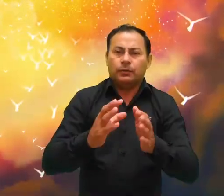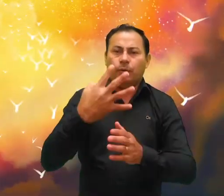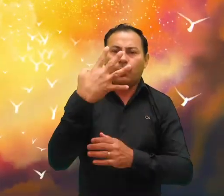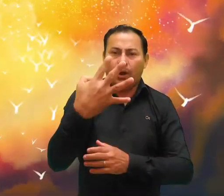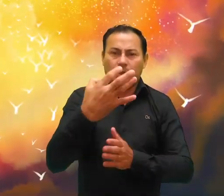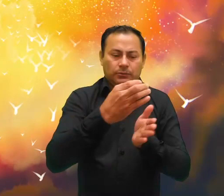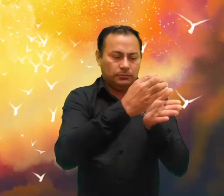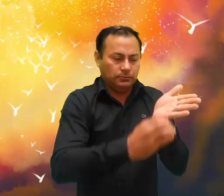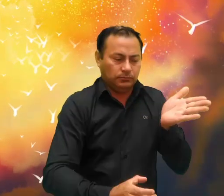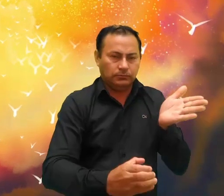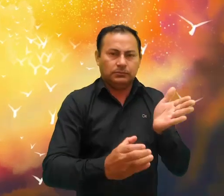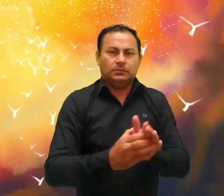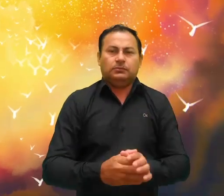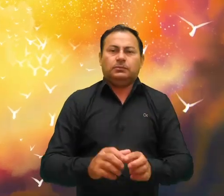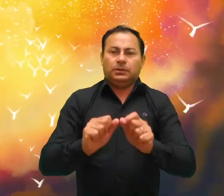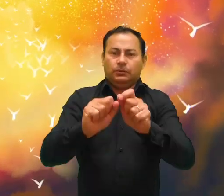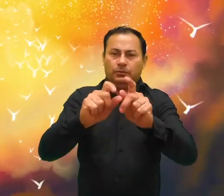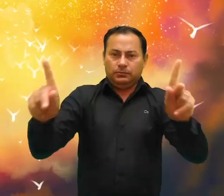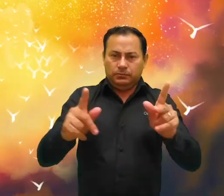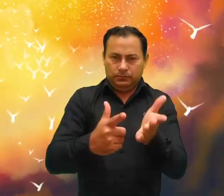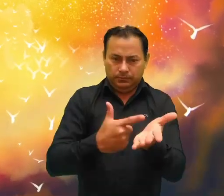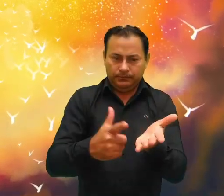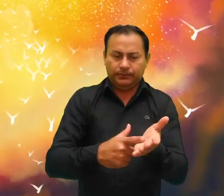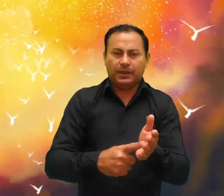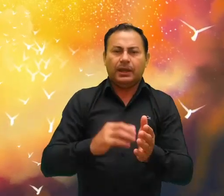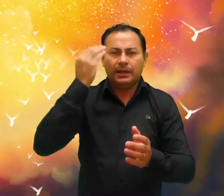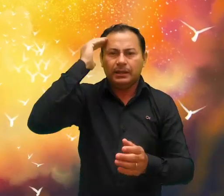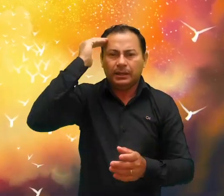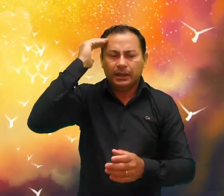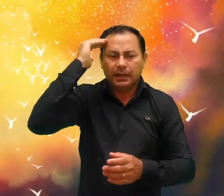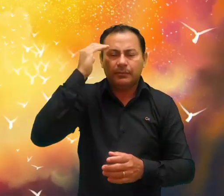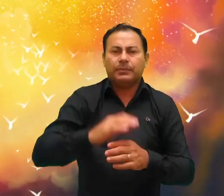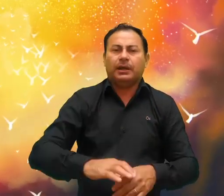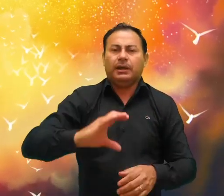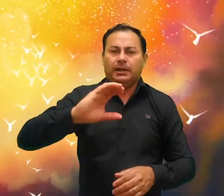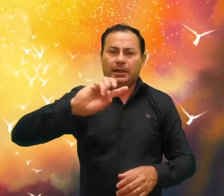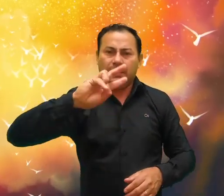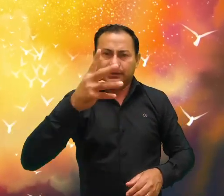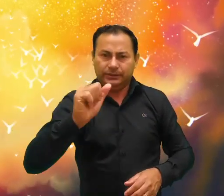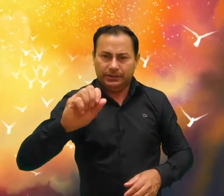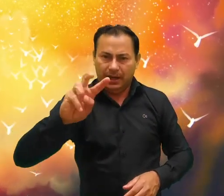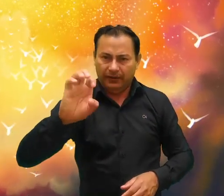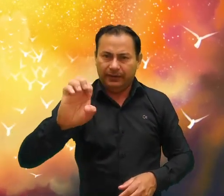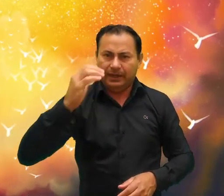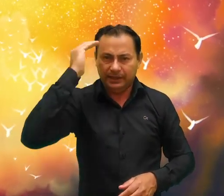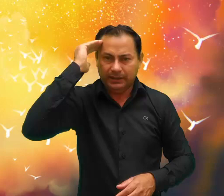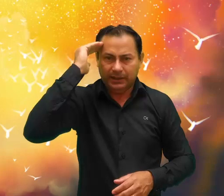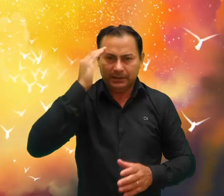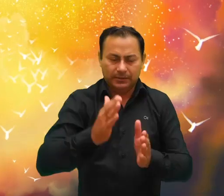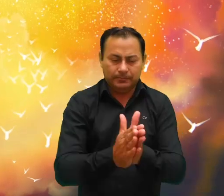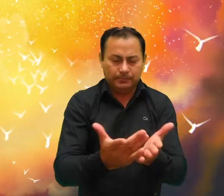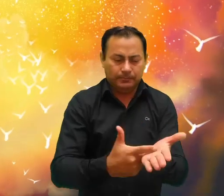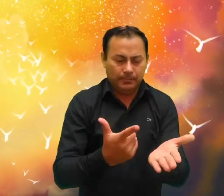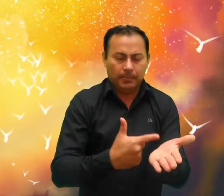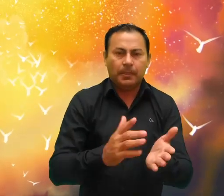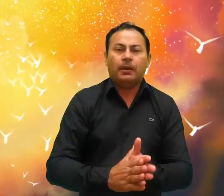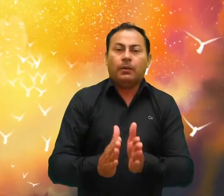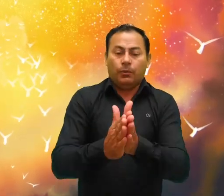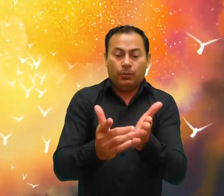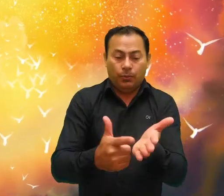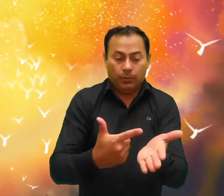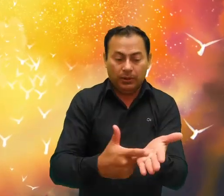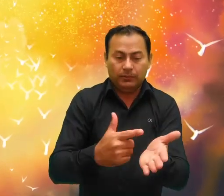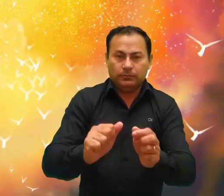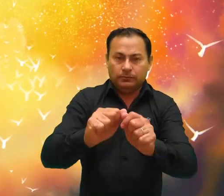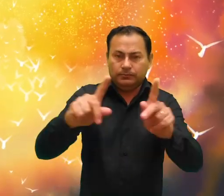4º capítulo do Apocalipse. Entendê-la é uma das chaves para decodificar a mensagem deste livro. O livro do Apocalipse